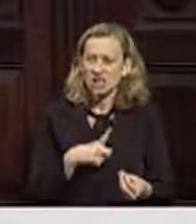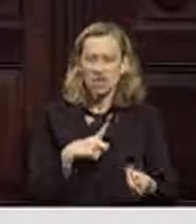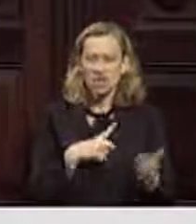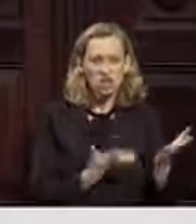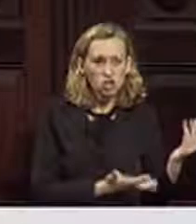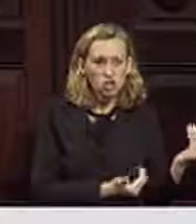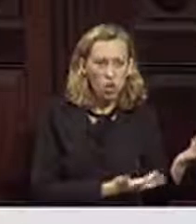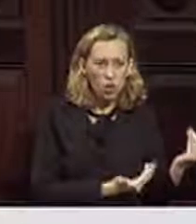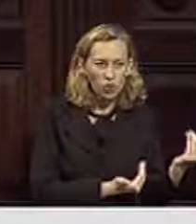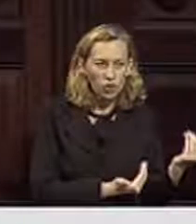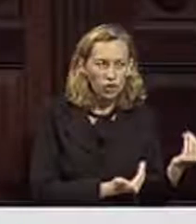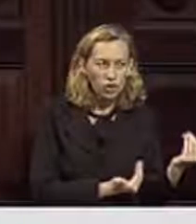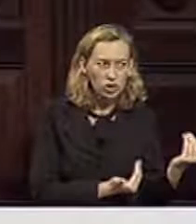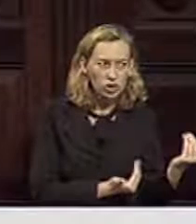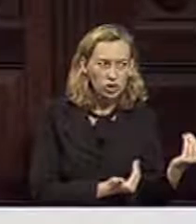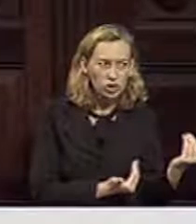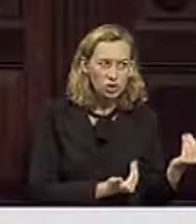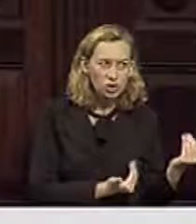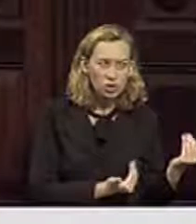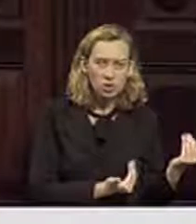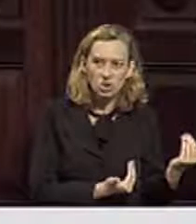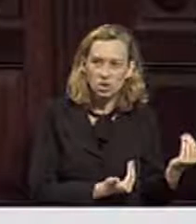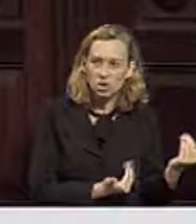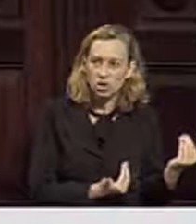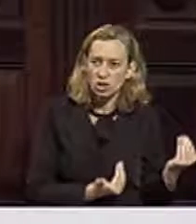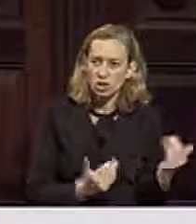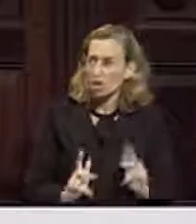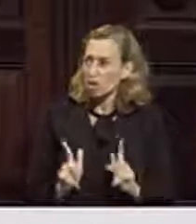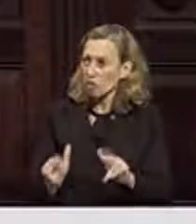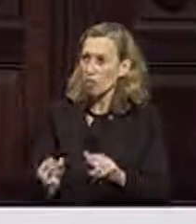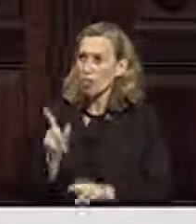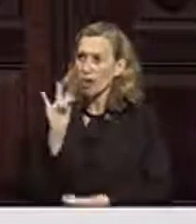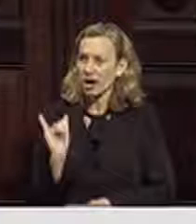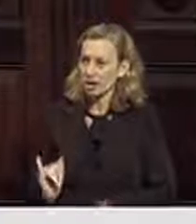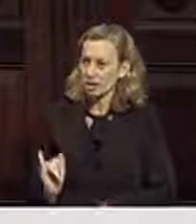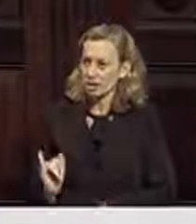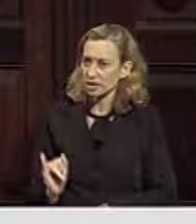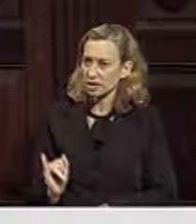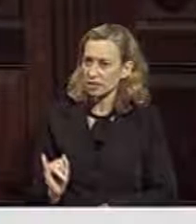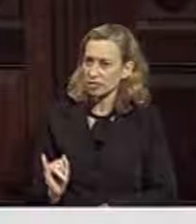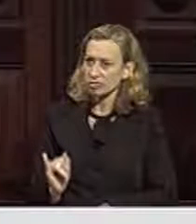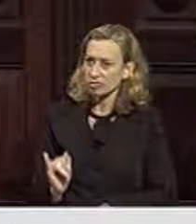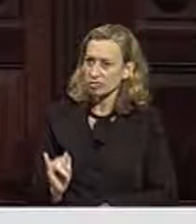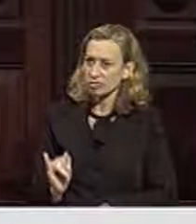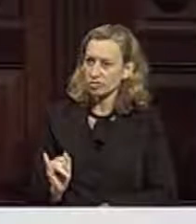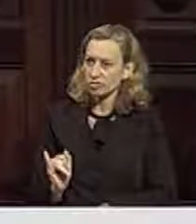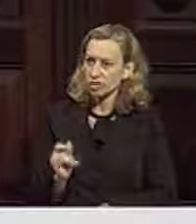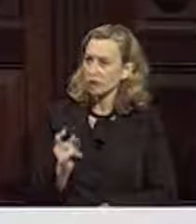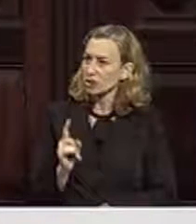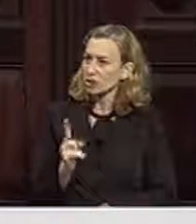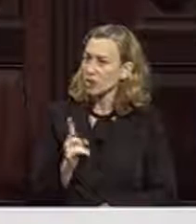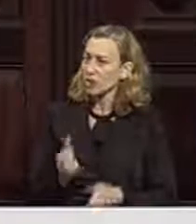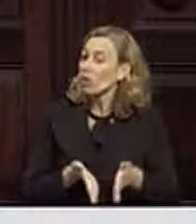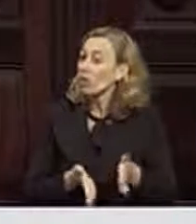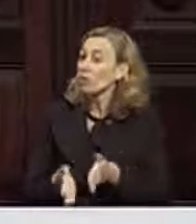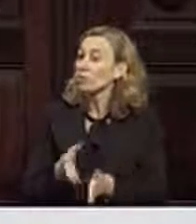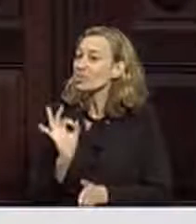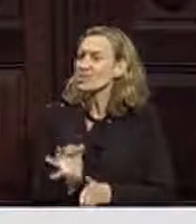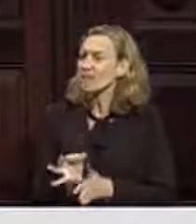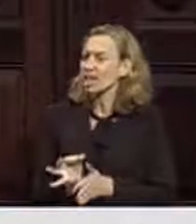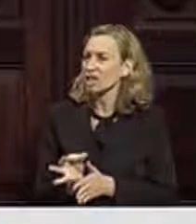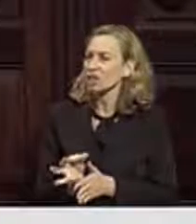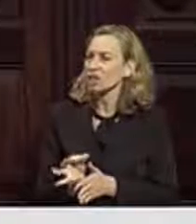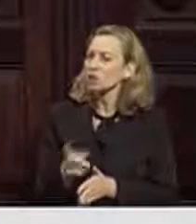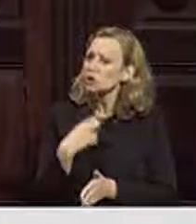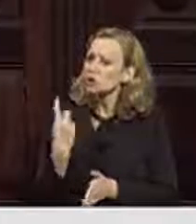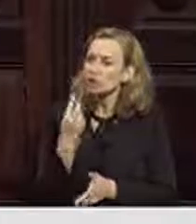que reproduz exatamente o que o pai faz? Não adianta, não é esse o caminho. Nós vivemos